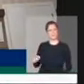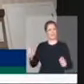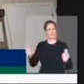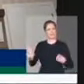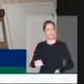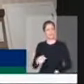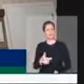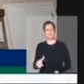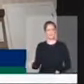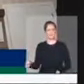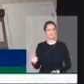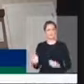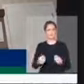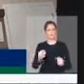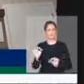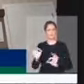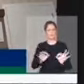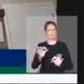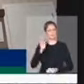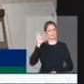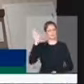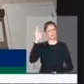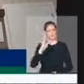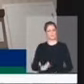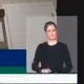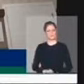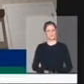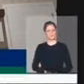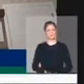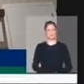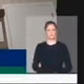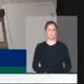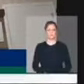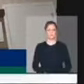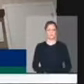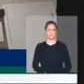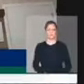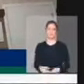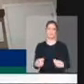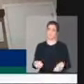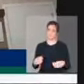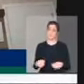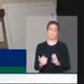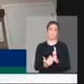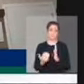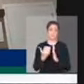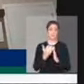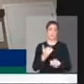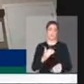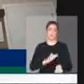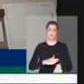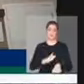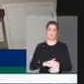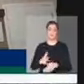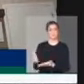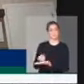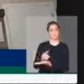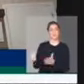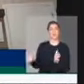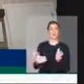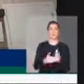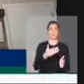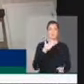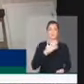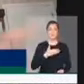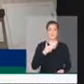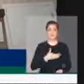dirigir os destinos da nação a primeira providência é prorrogação presidente do auxílio emergencial até dezembro